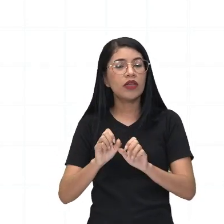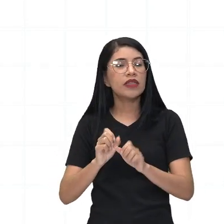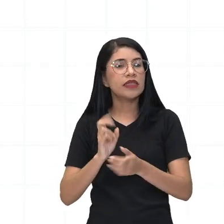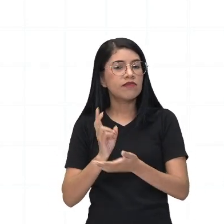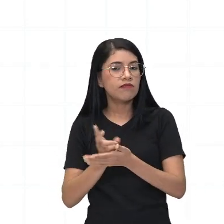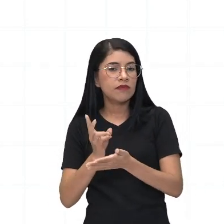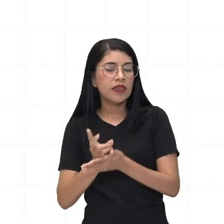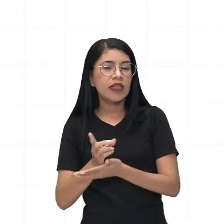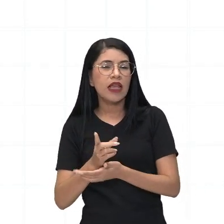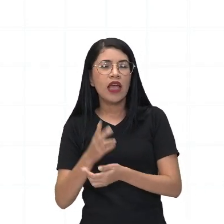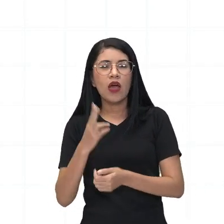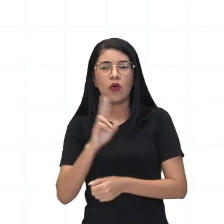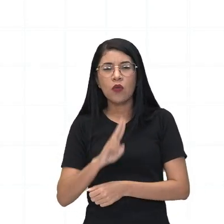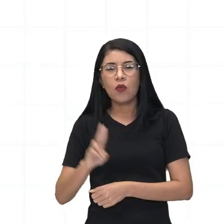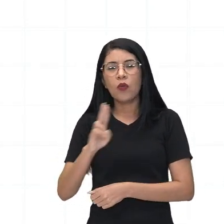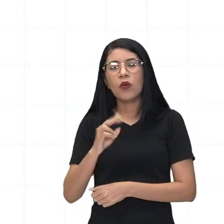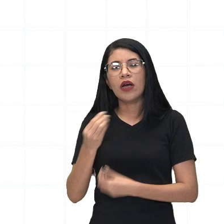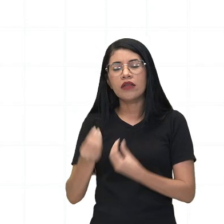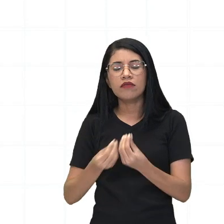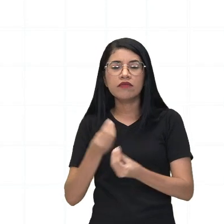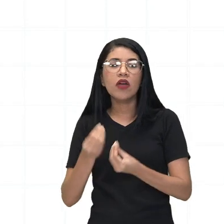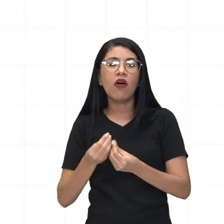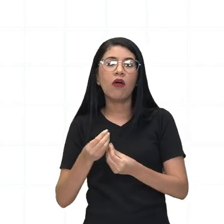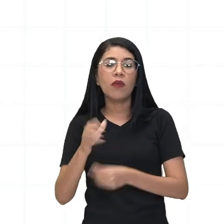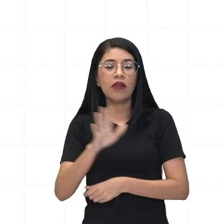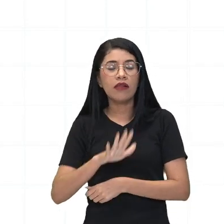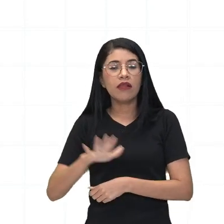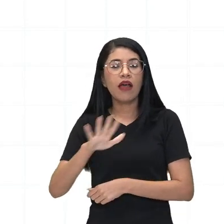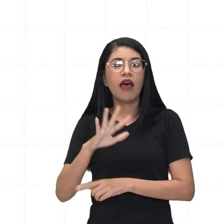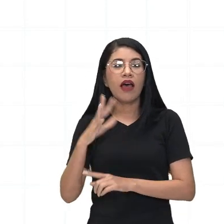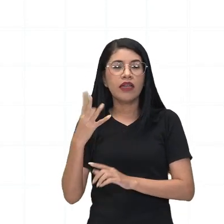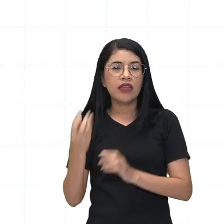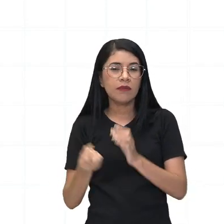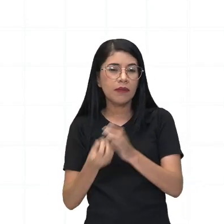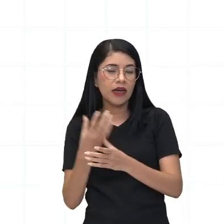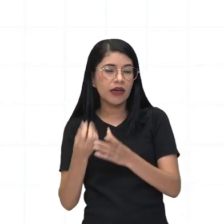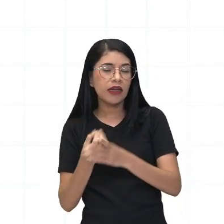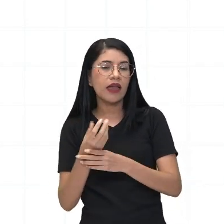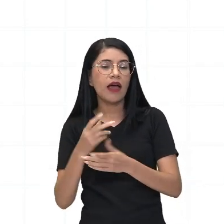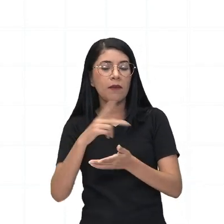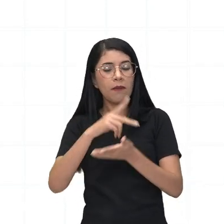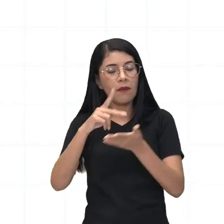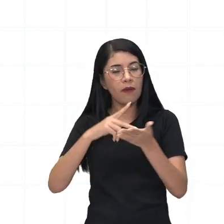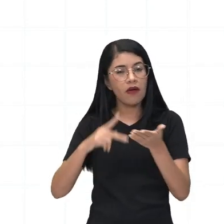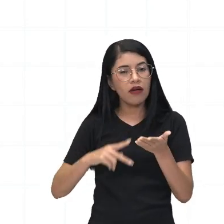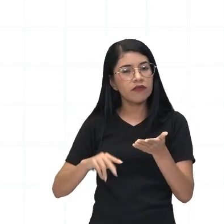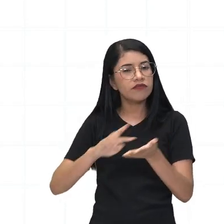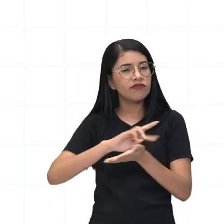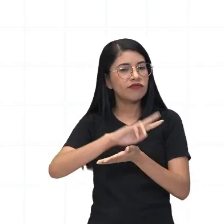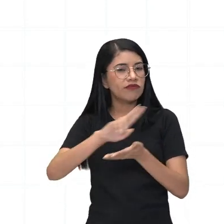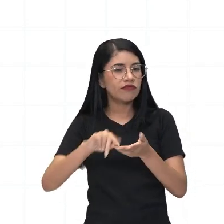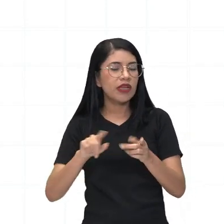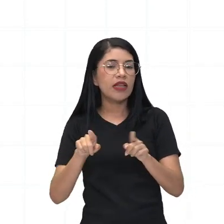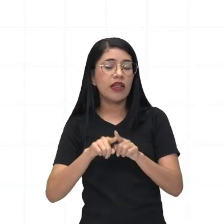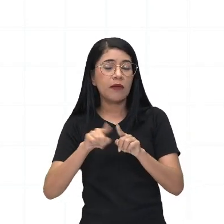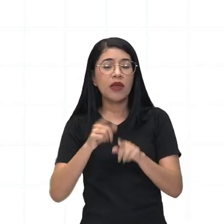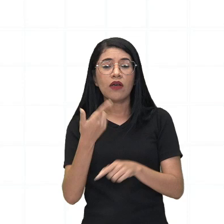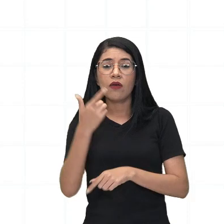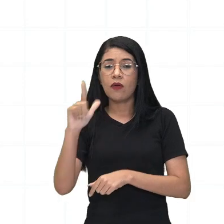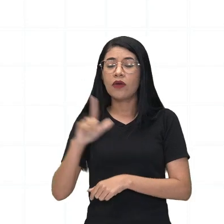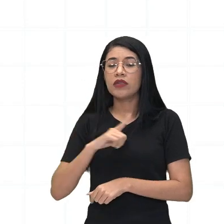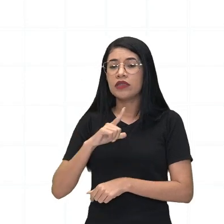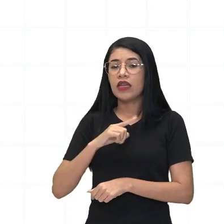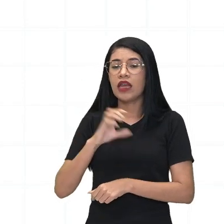uma forma muito utilizada para a composição de poemas, tá? Existem outras, como por exemplo